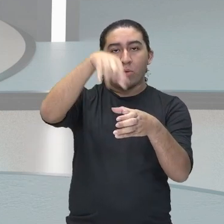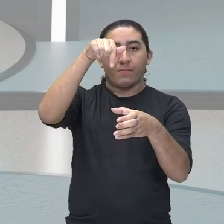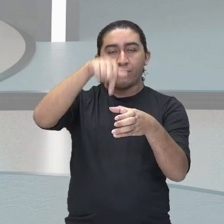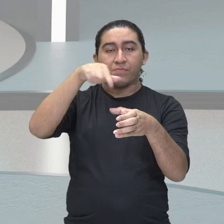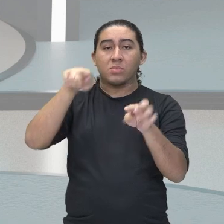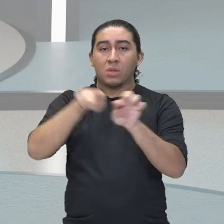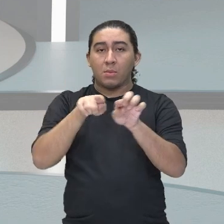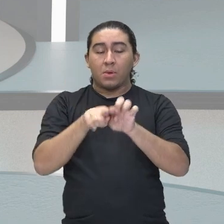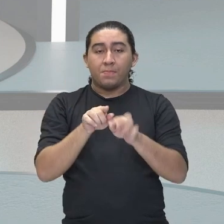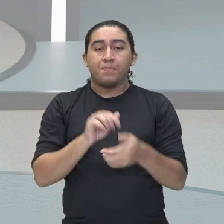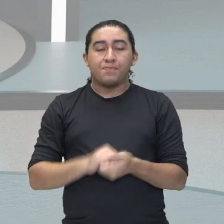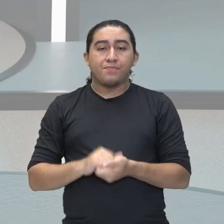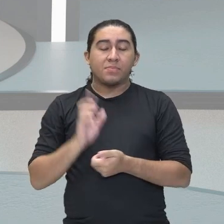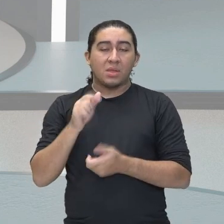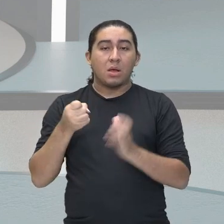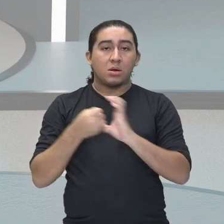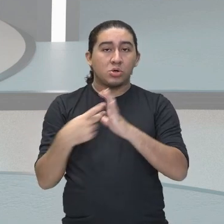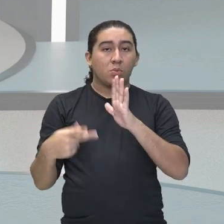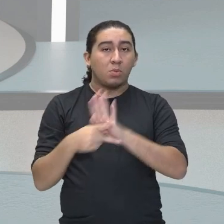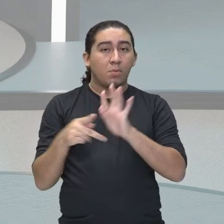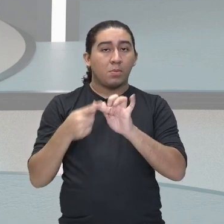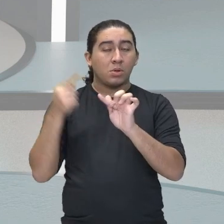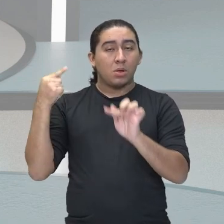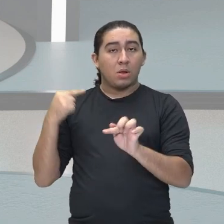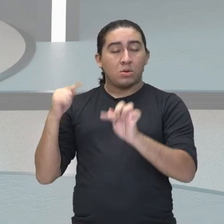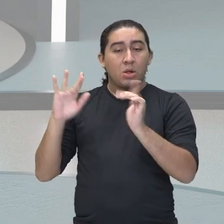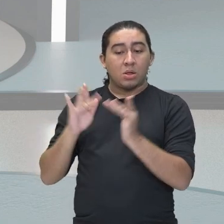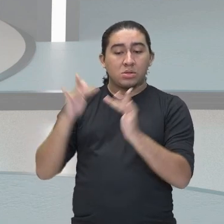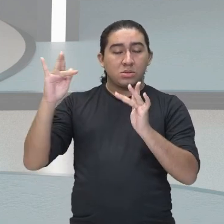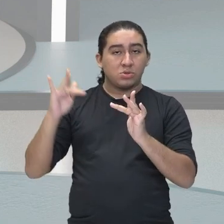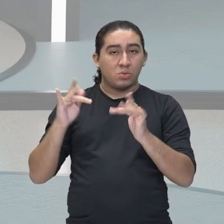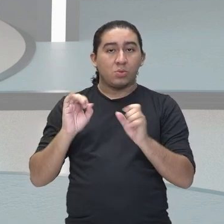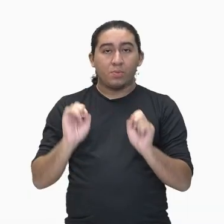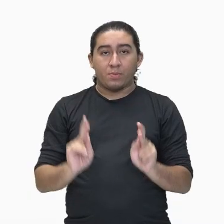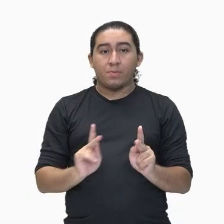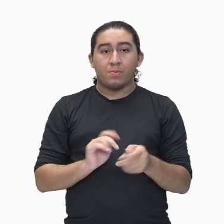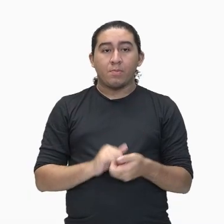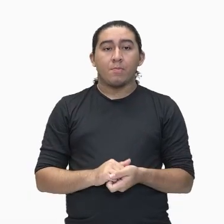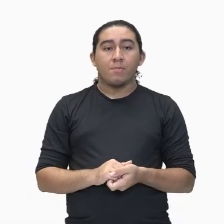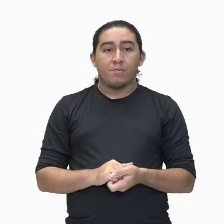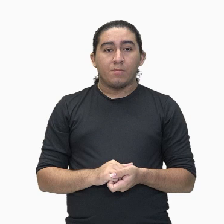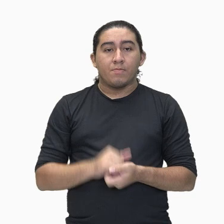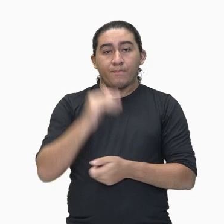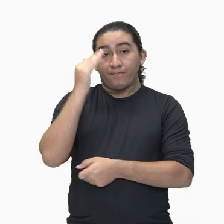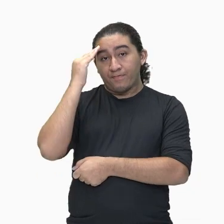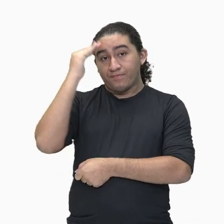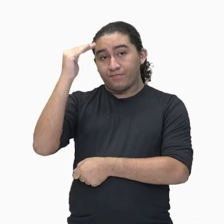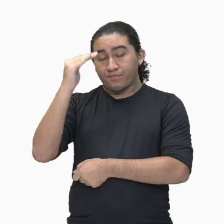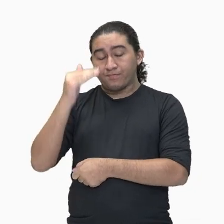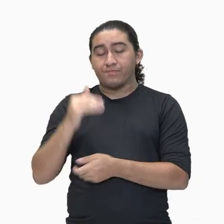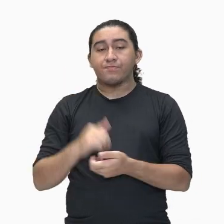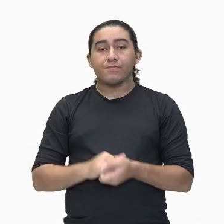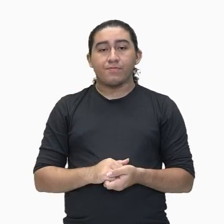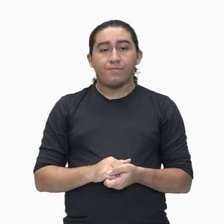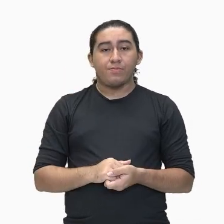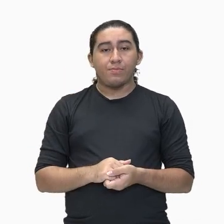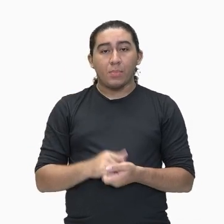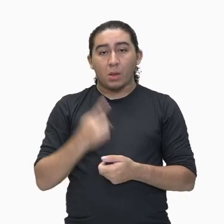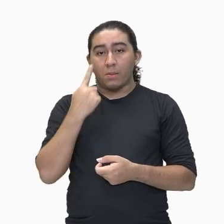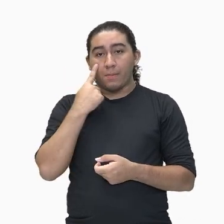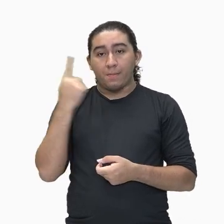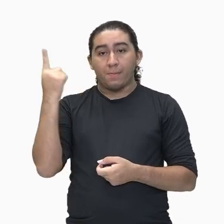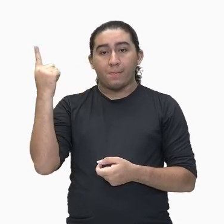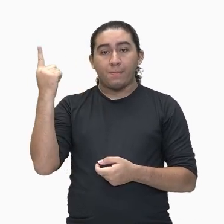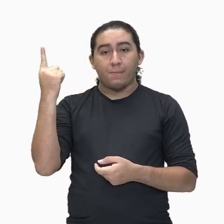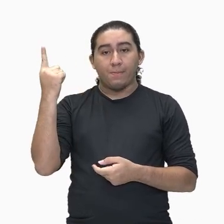são características que vêm lá do classicismo, tá bom? Principais obras desse período. De certo